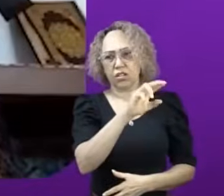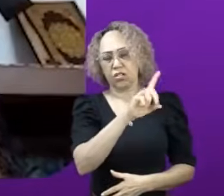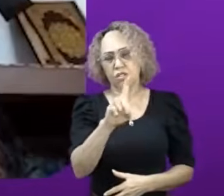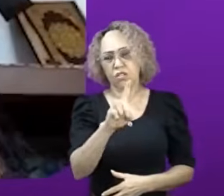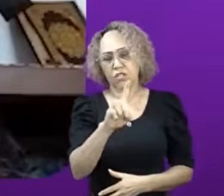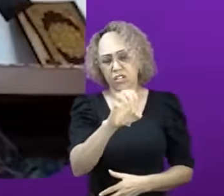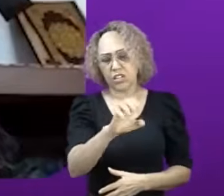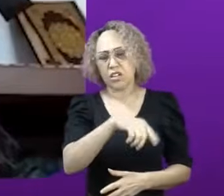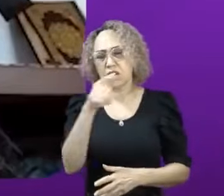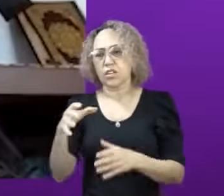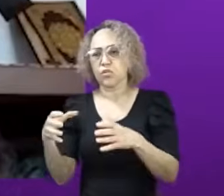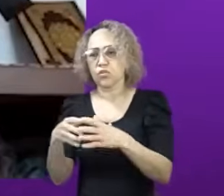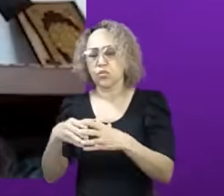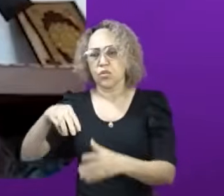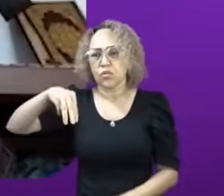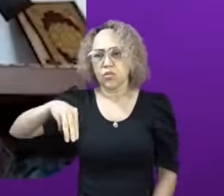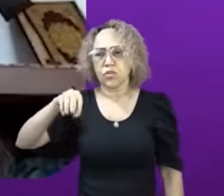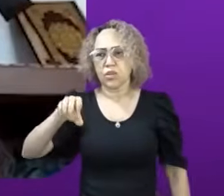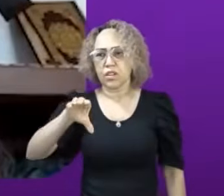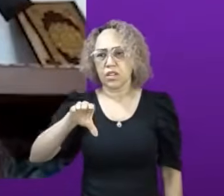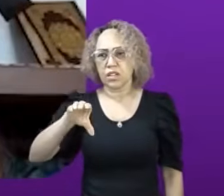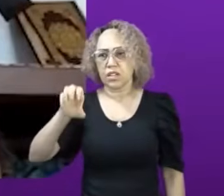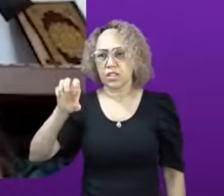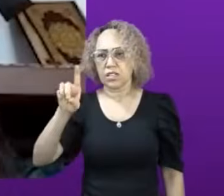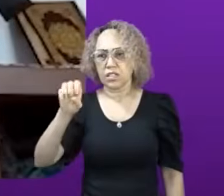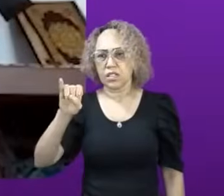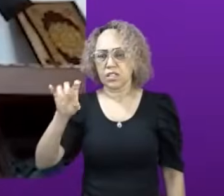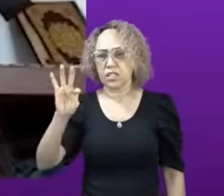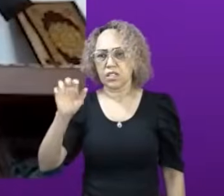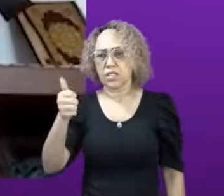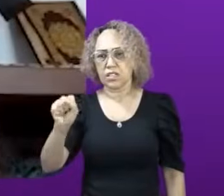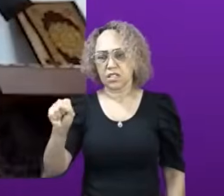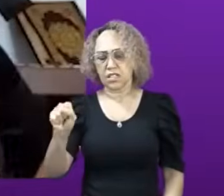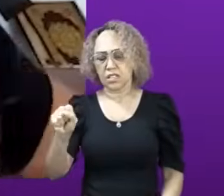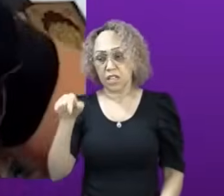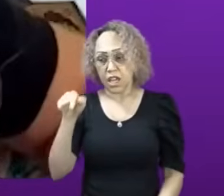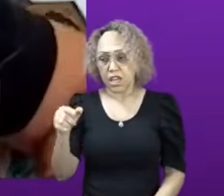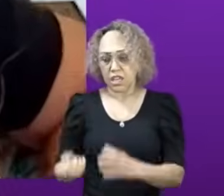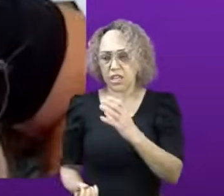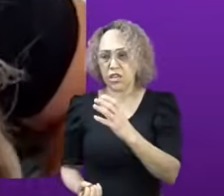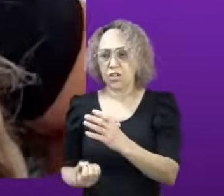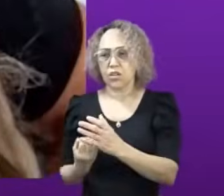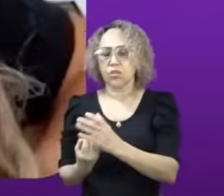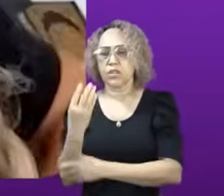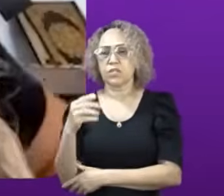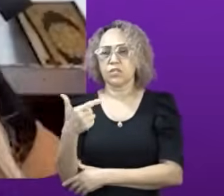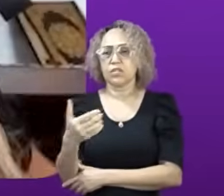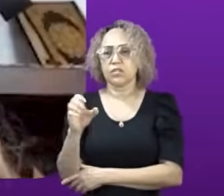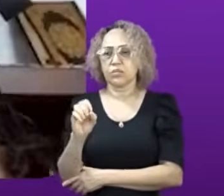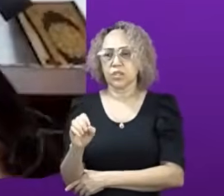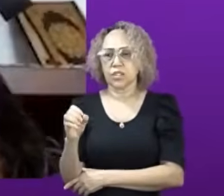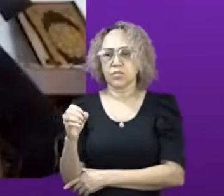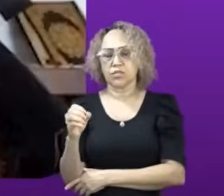Merceditas, ele começou em 2016, né, um grupo de mulheres que a